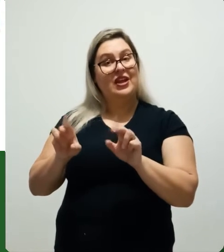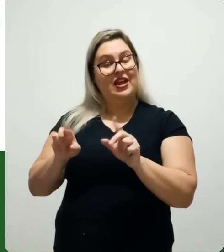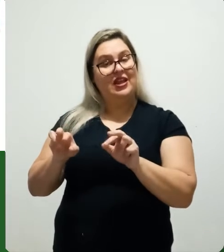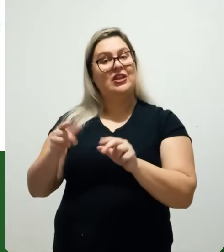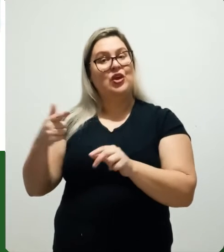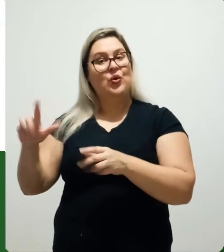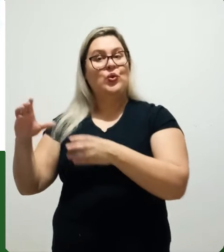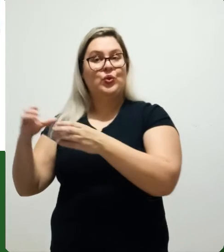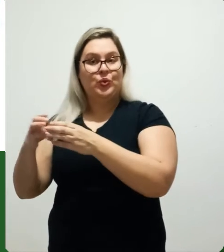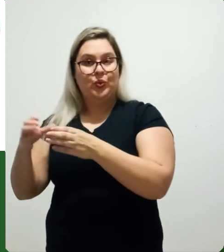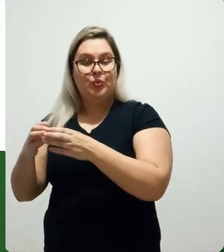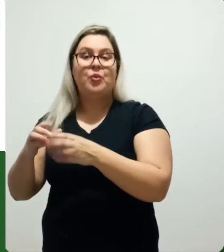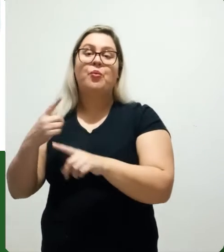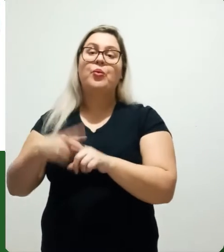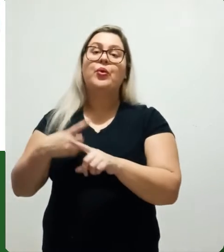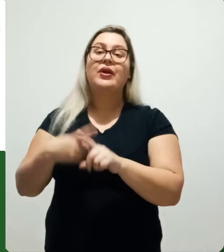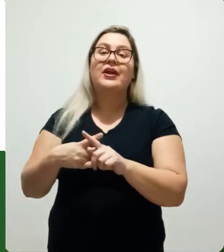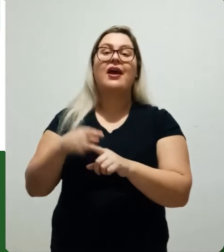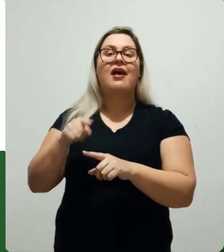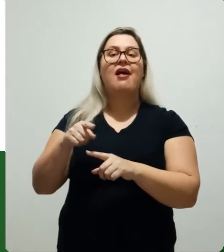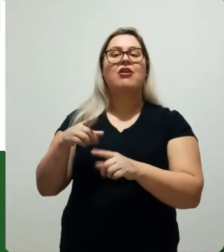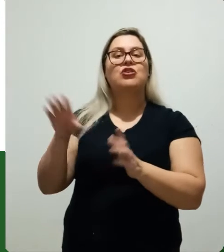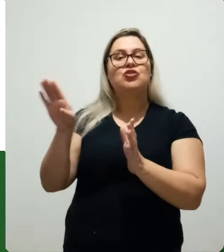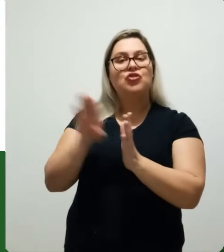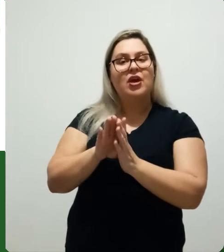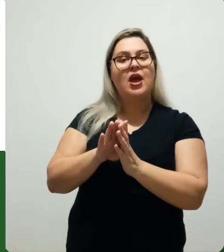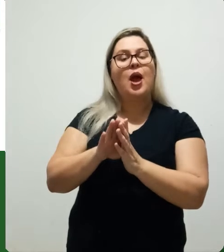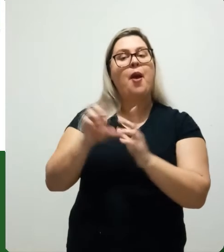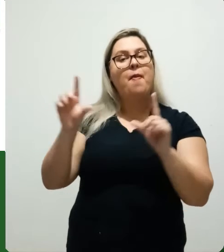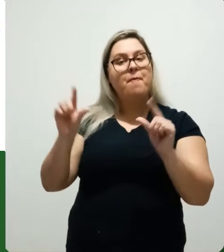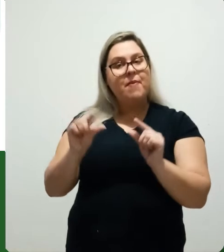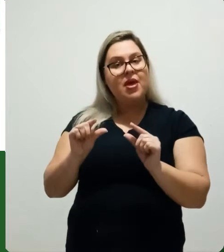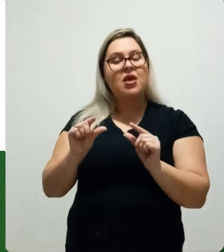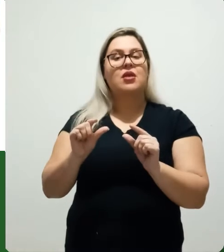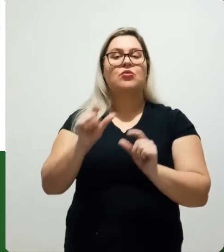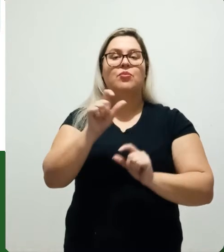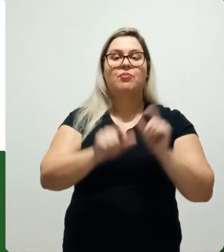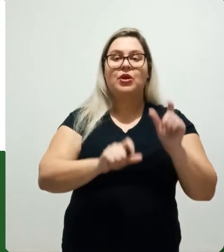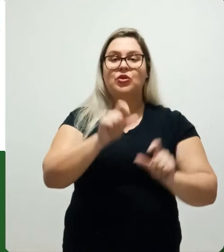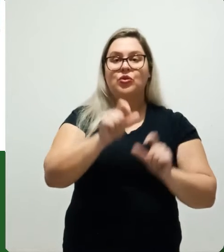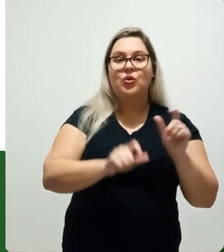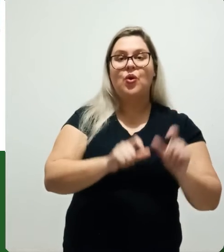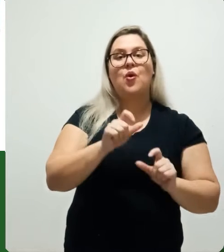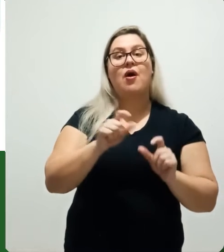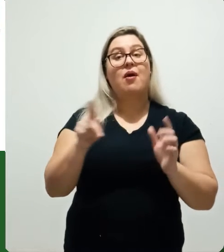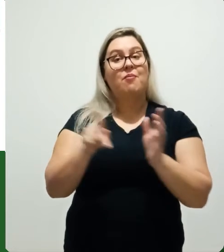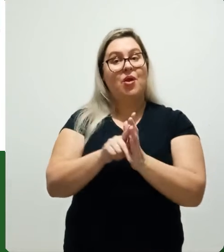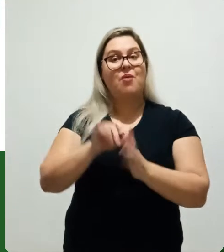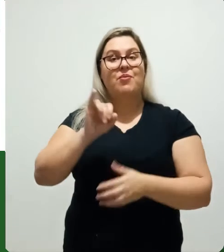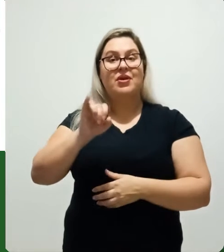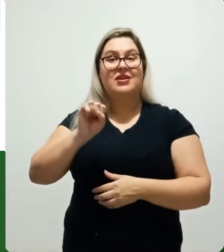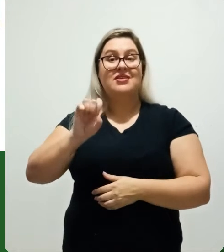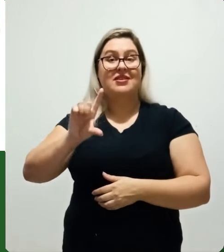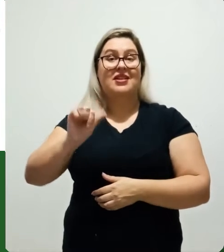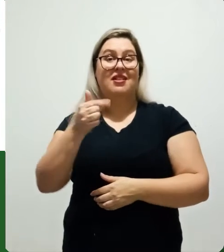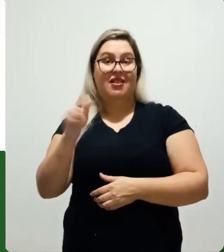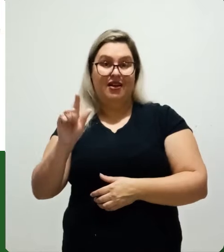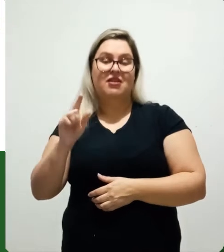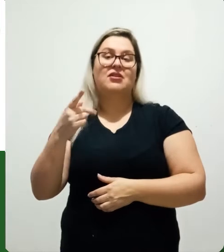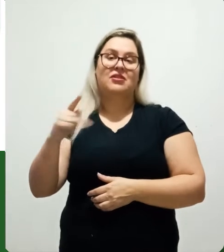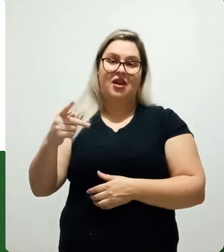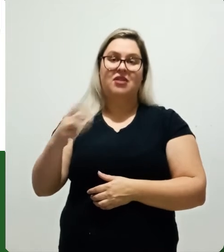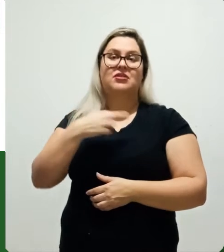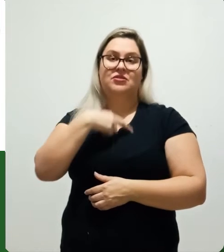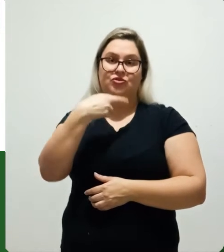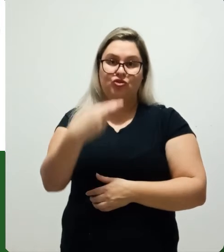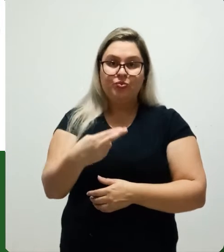menor número, são de vários subgrupos, iorubás, nagôs, gegês, fantiaxins, ou grupos islamizados, como